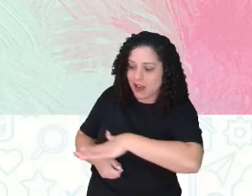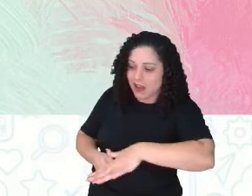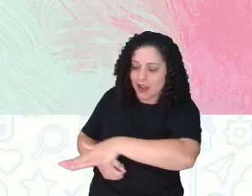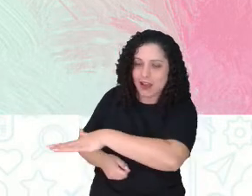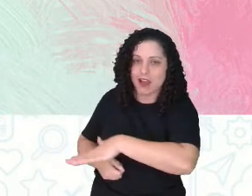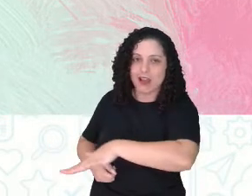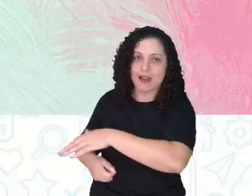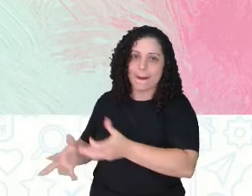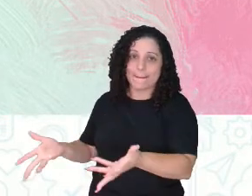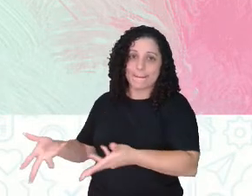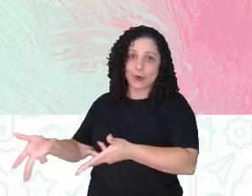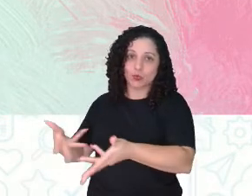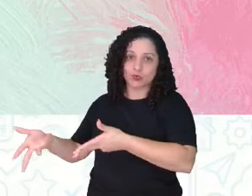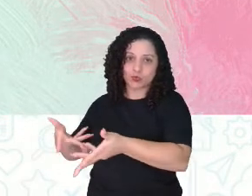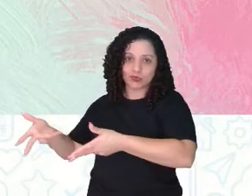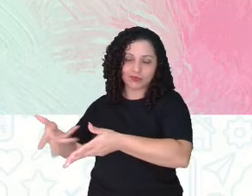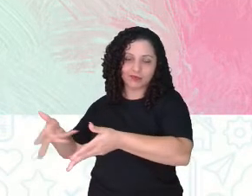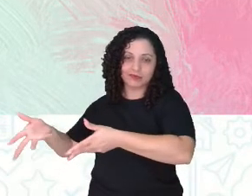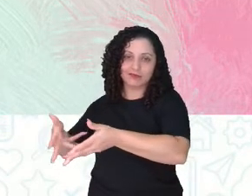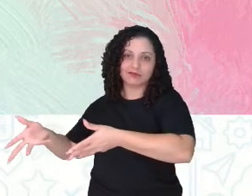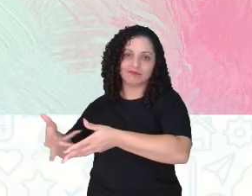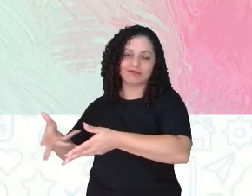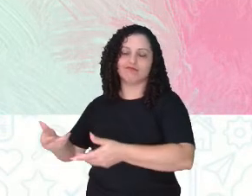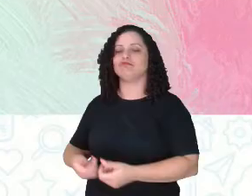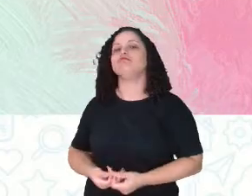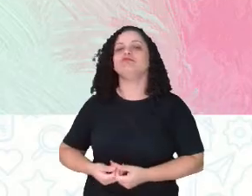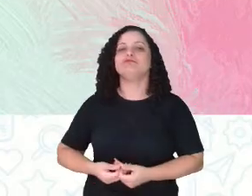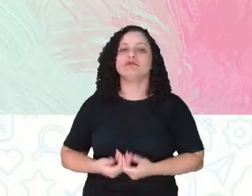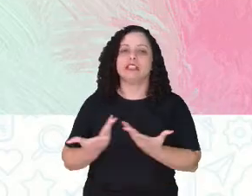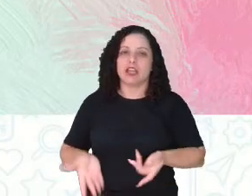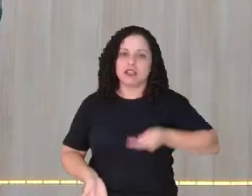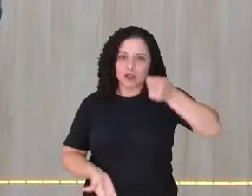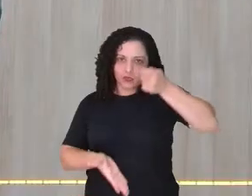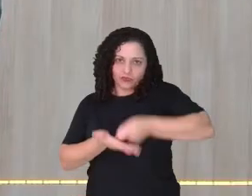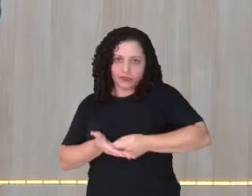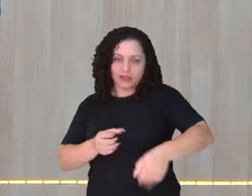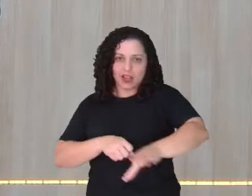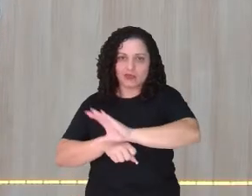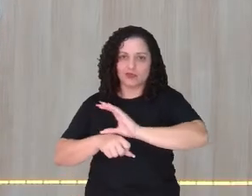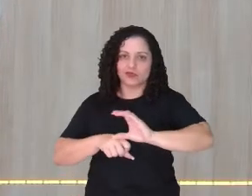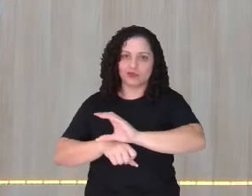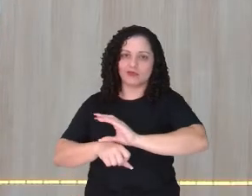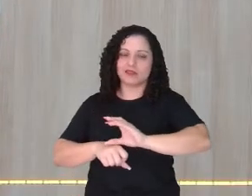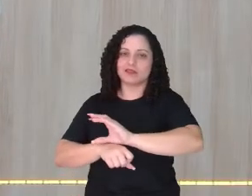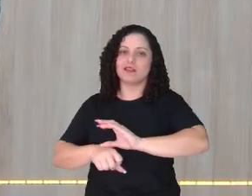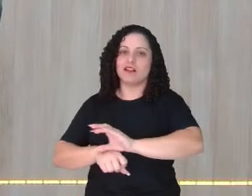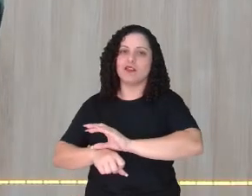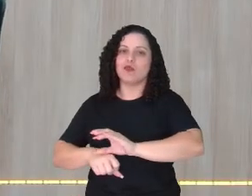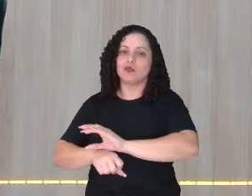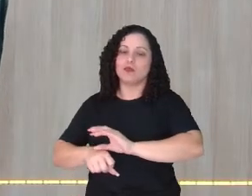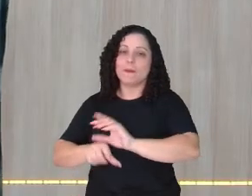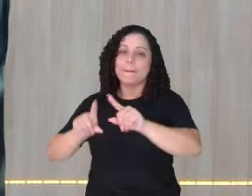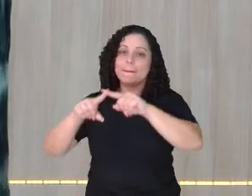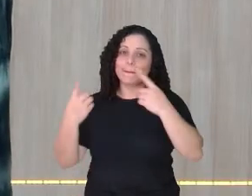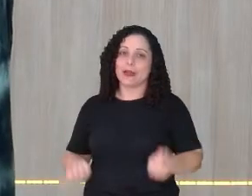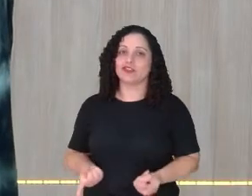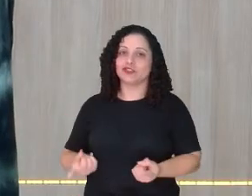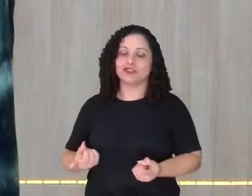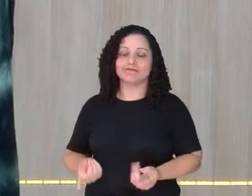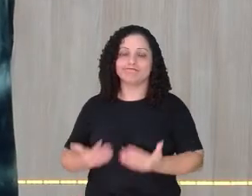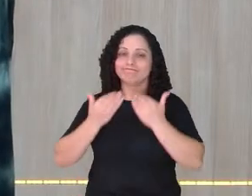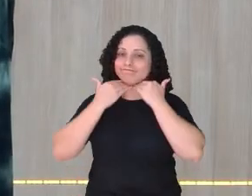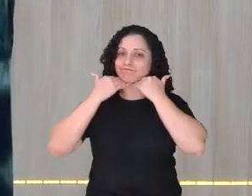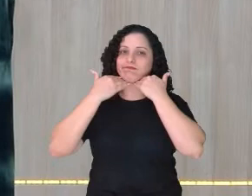produzir. E aí, mesmo garantido na Constituição, a reforma agrária não dá